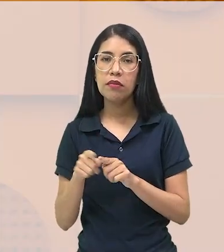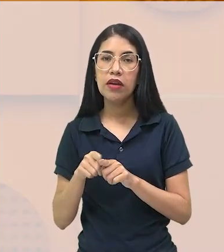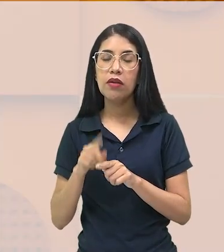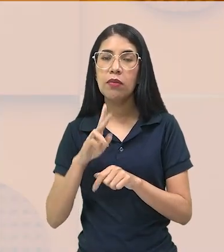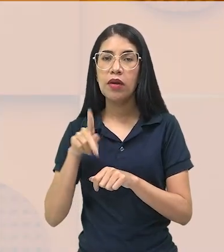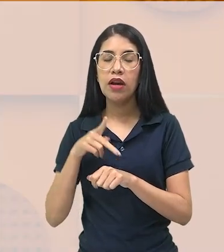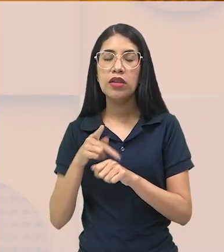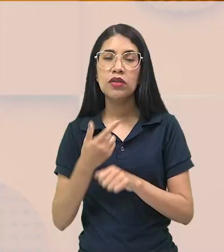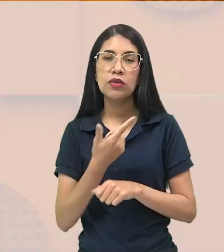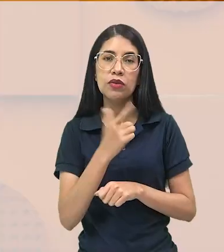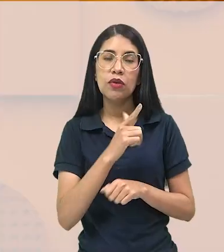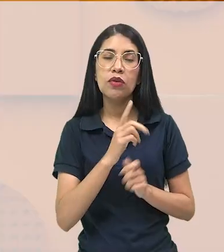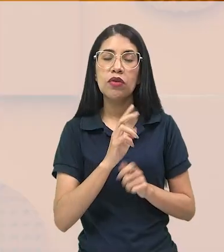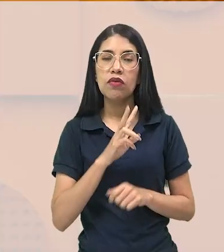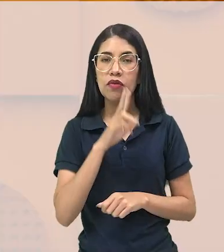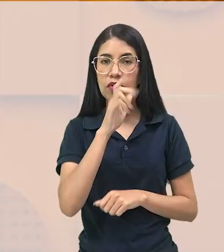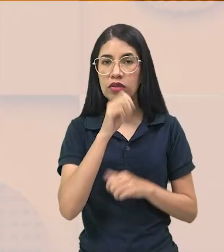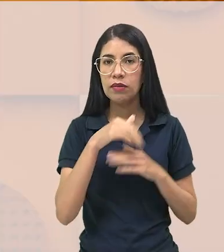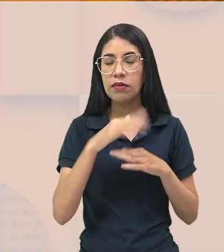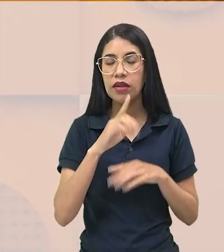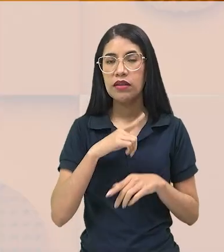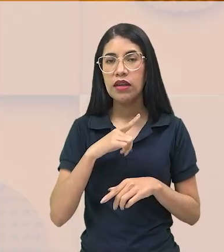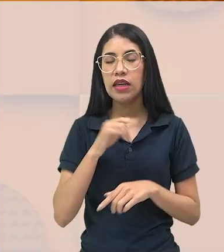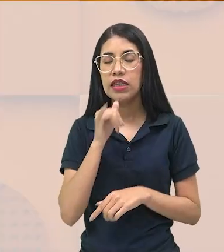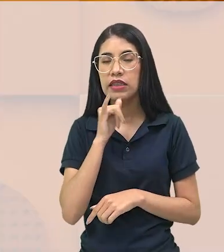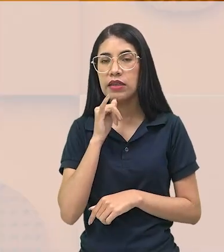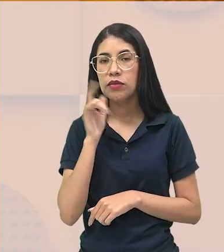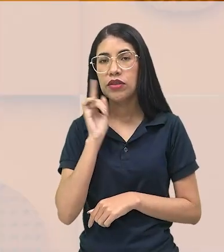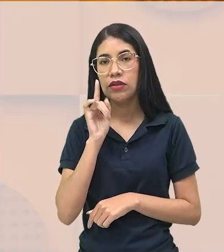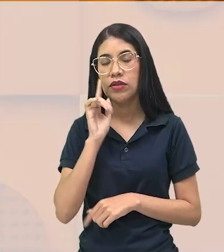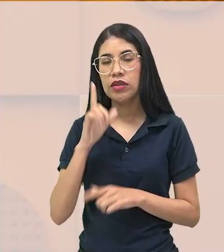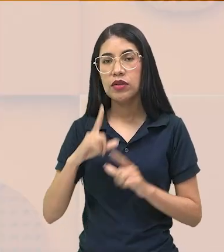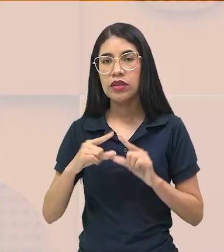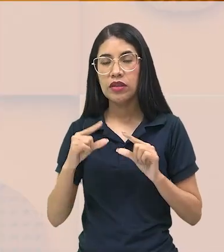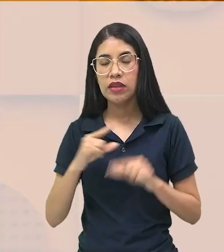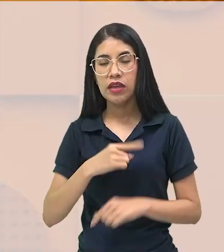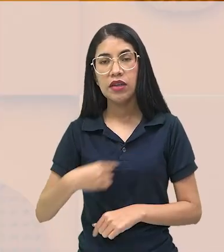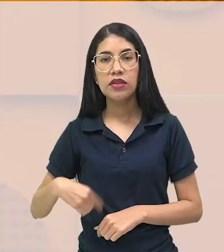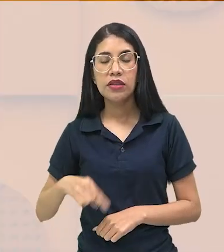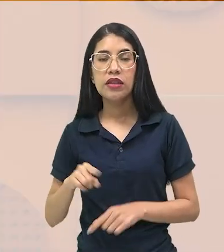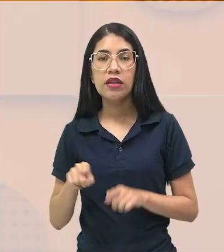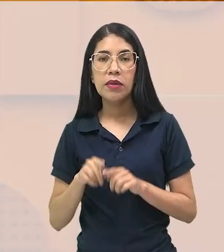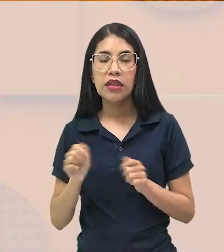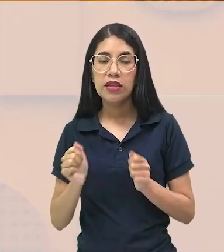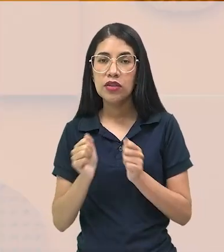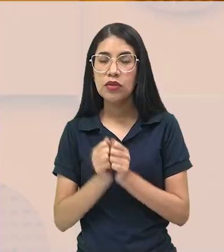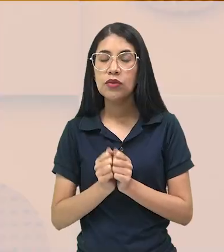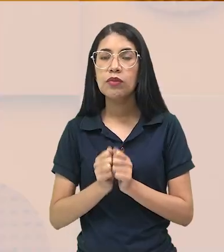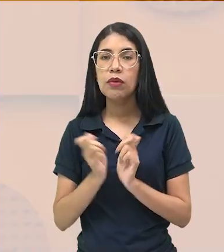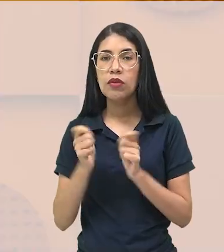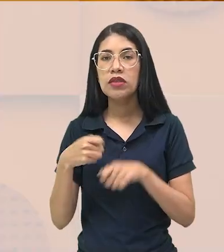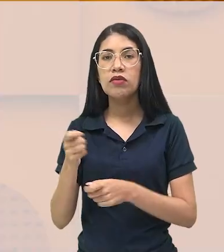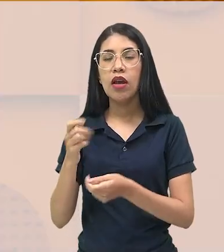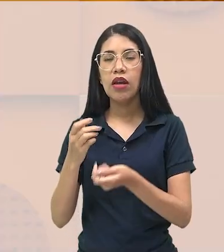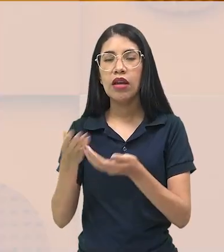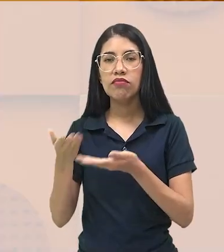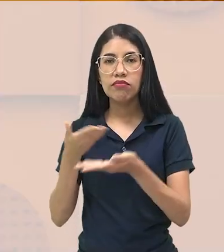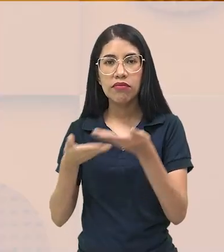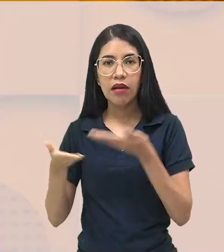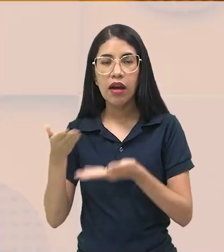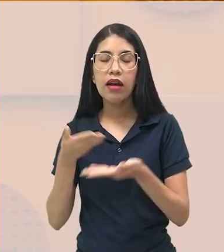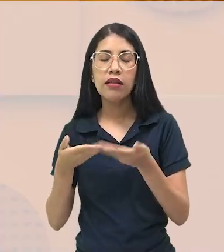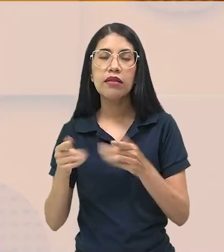mais poderosas, como é o caso dos Estados Unidos e a China. Então, eles se unem para também barganhar ali melhores